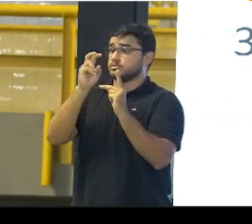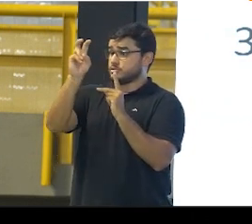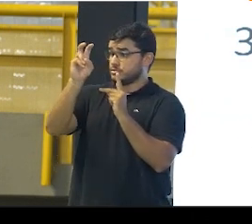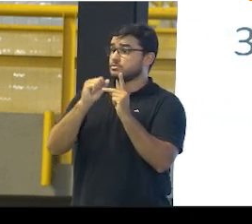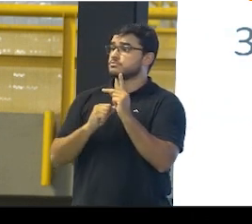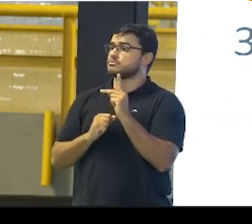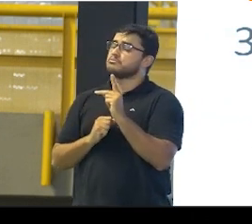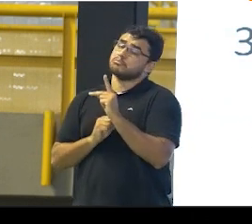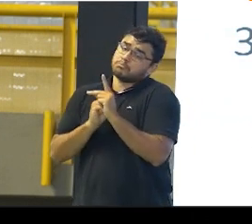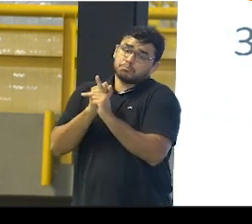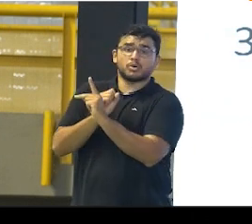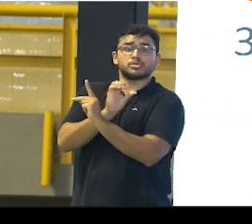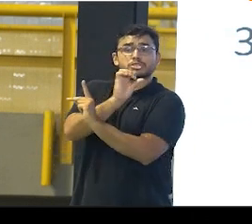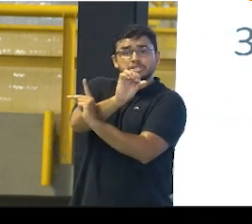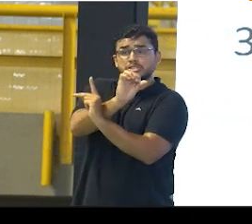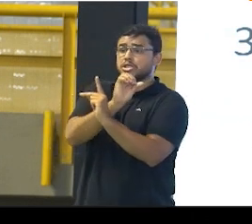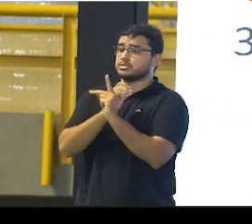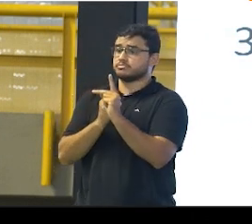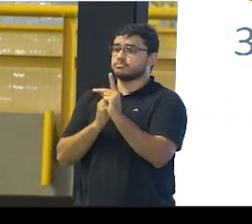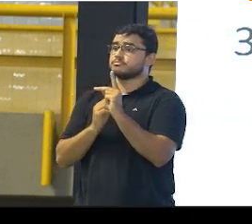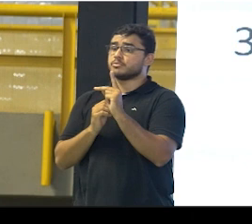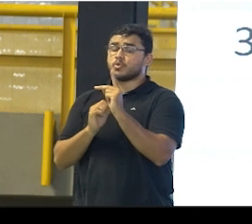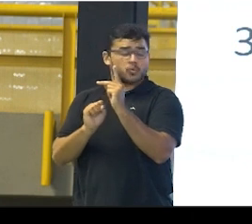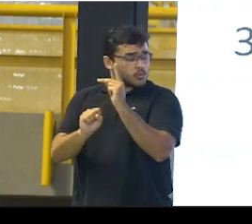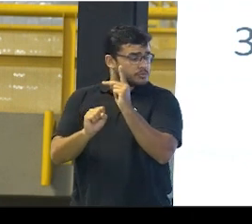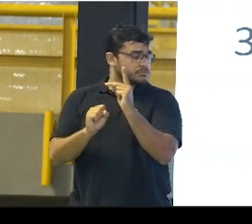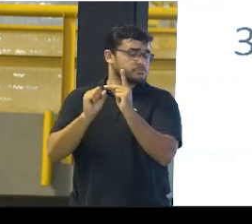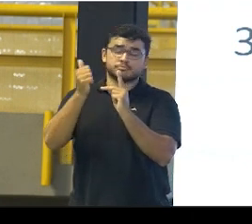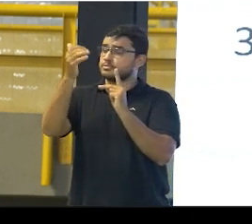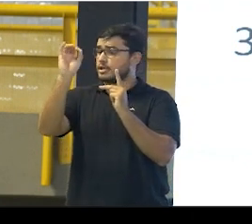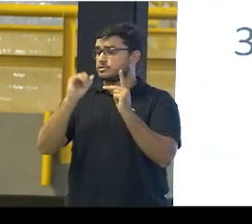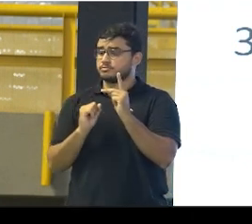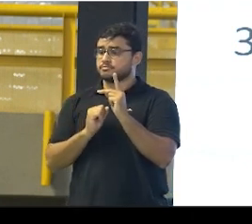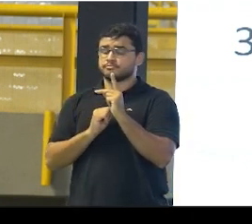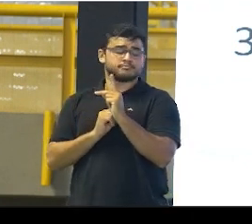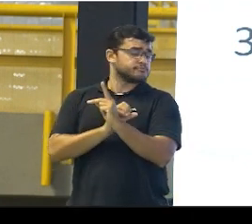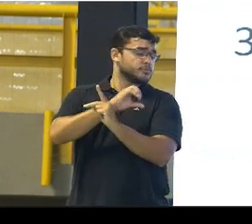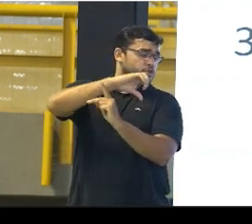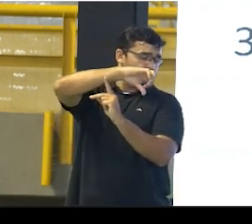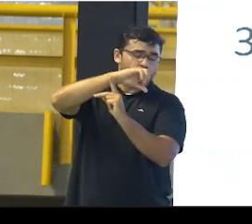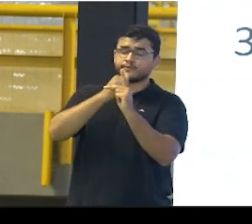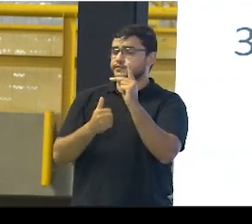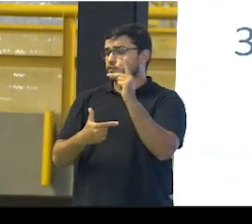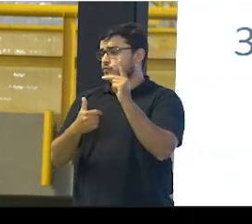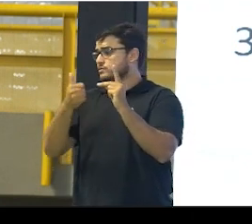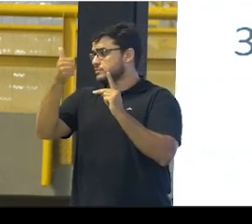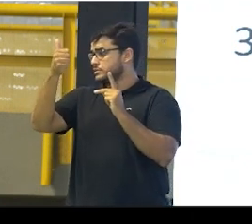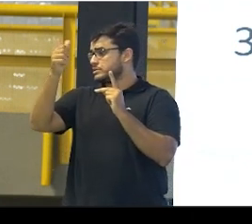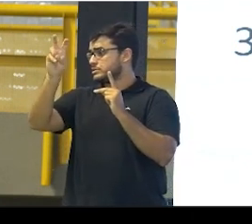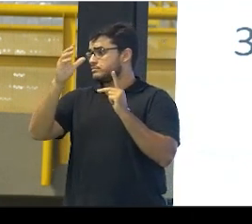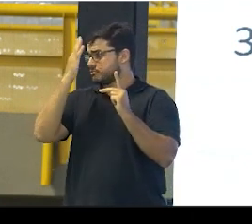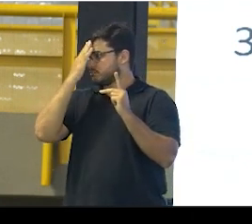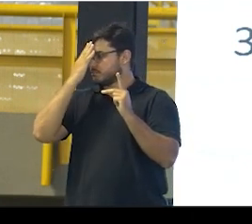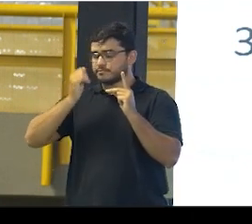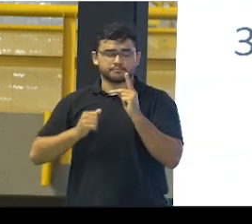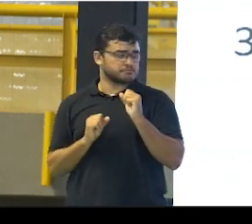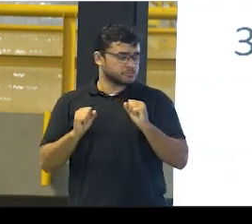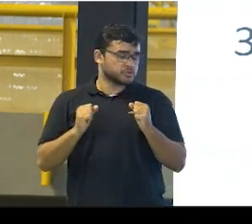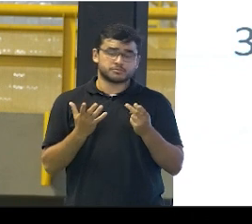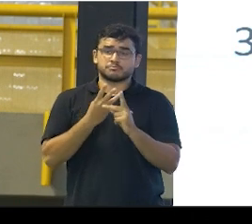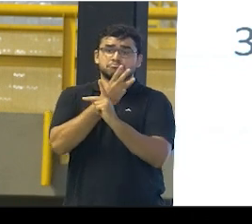15. Quando eu falo do triângulo 3, 4, 5, eu estou falando dele e dos seus múltiplos.